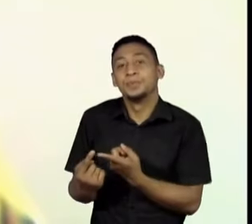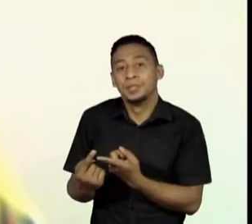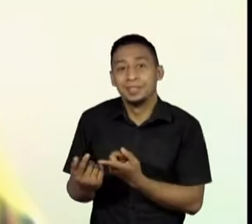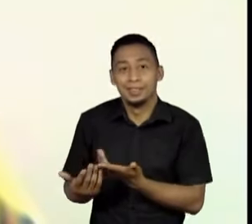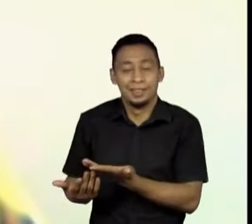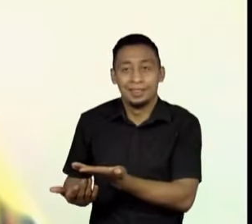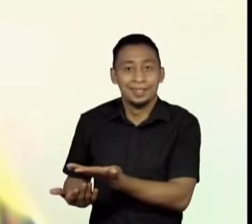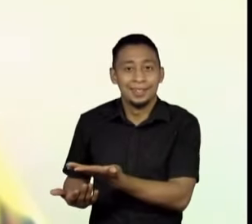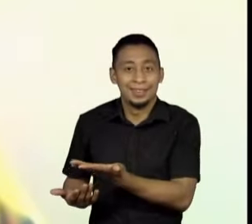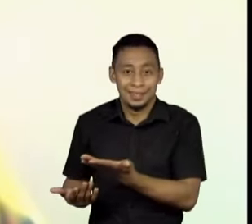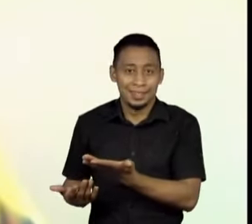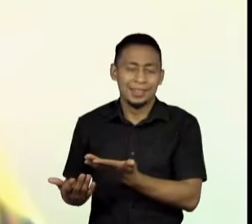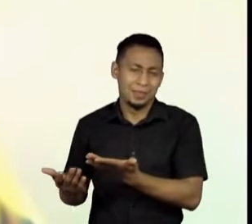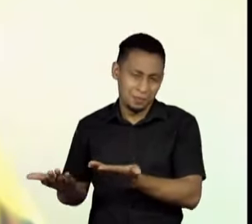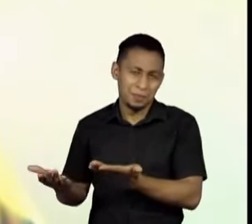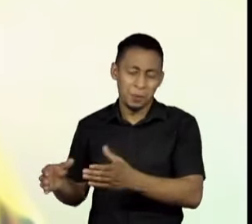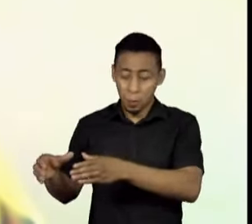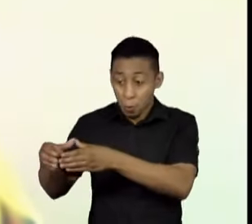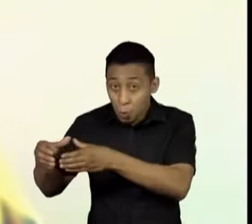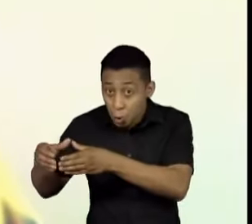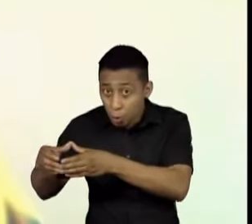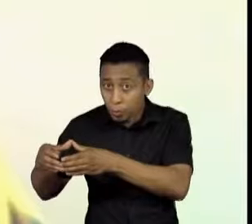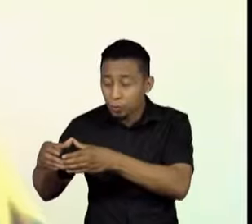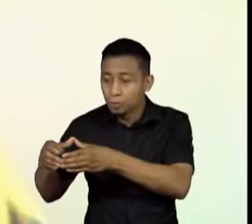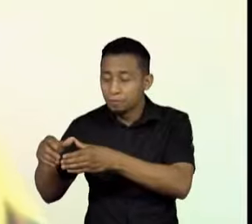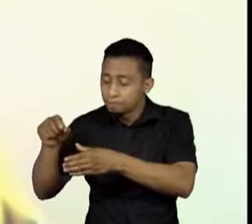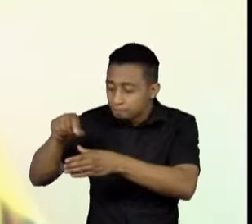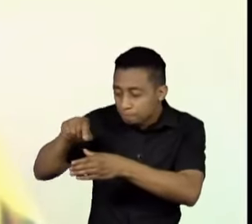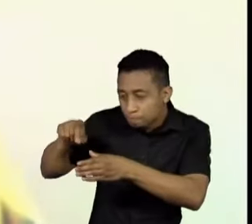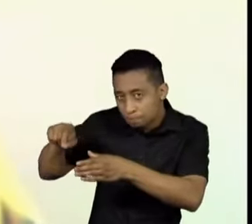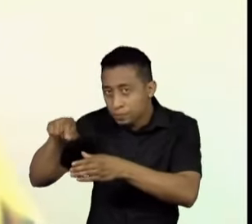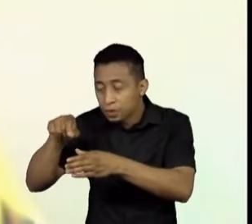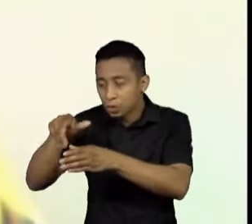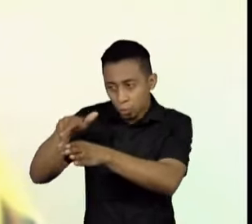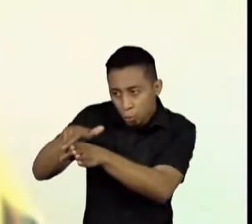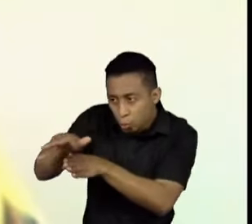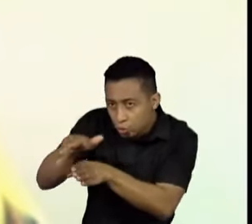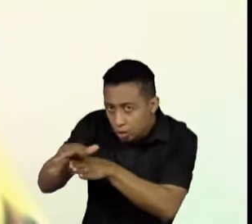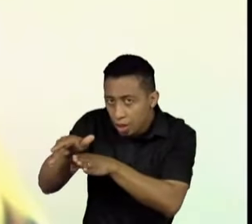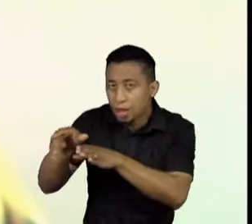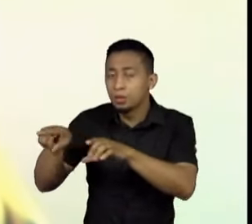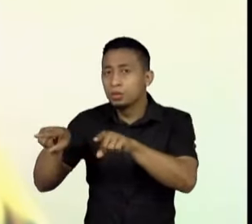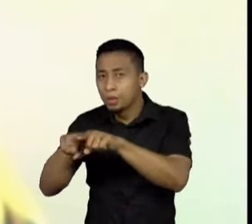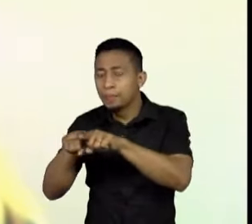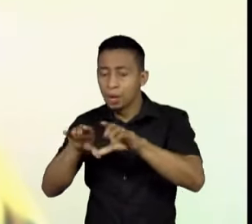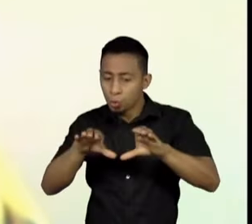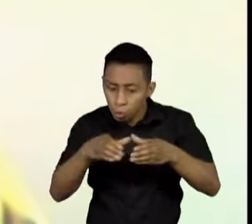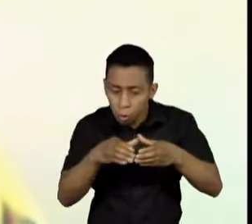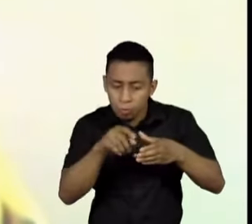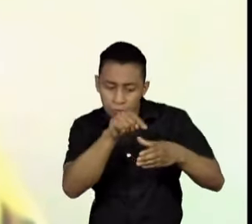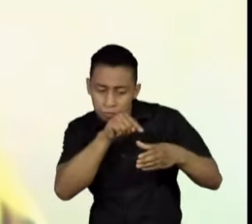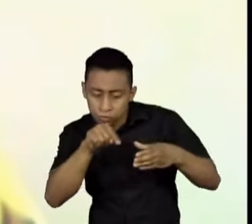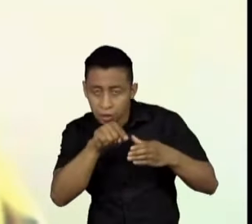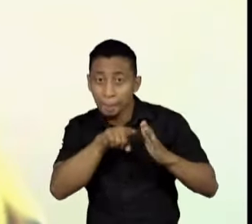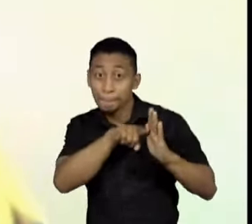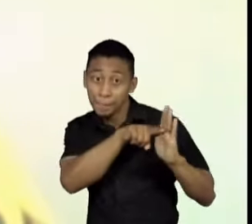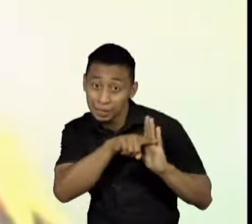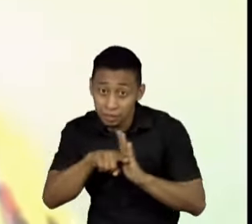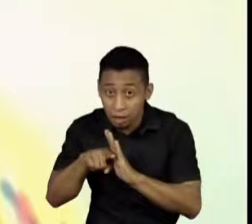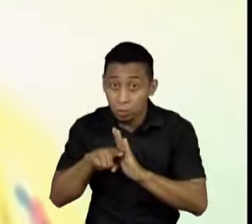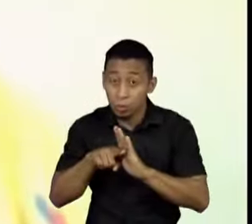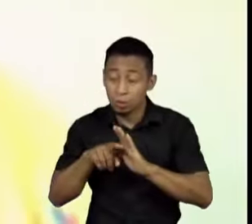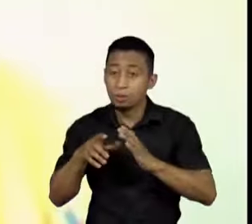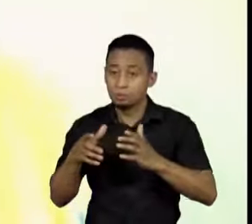em termos do conselho, do grupo, das outras pesquisadoras, todas nós já tínhamos